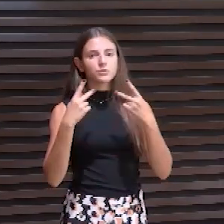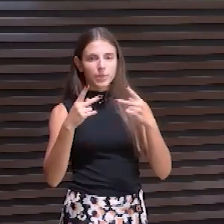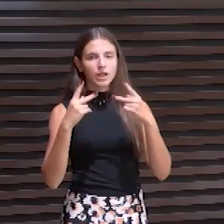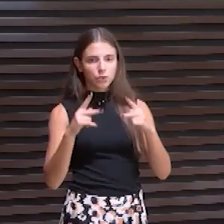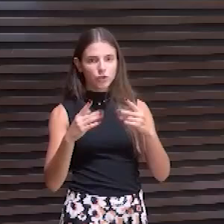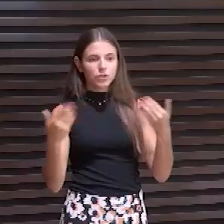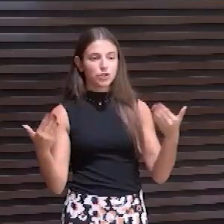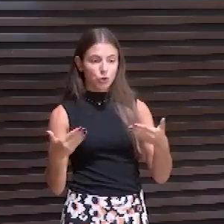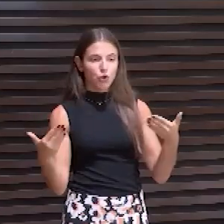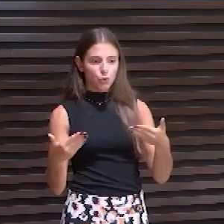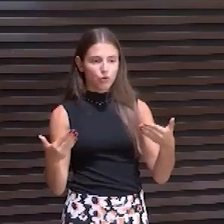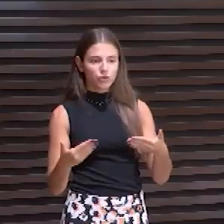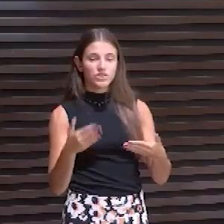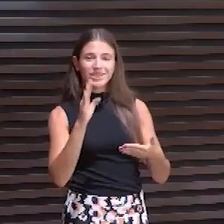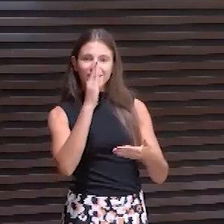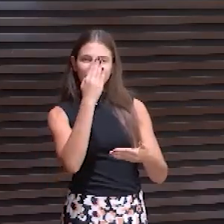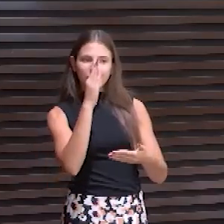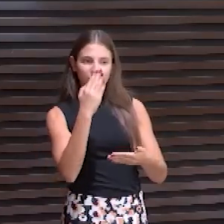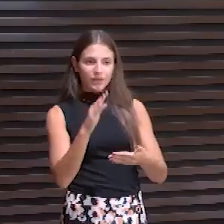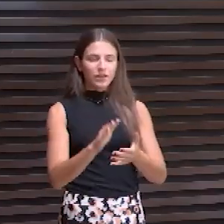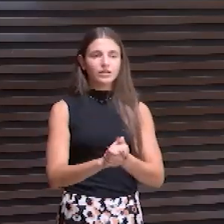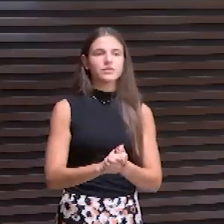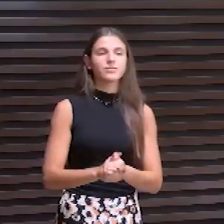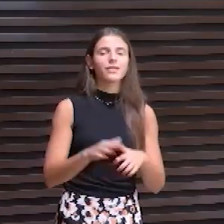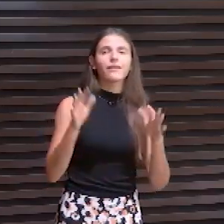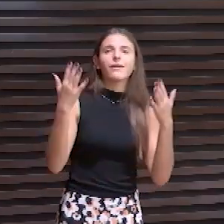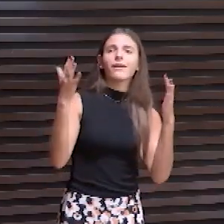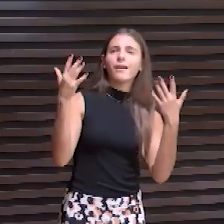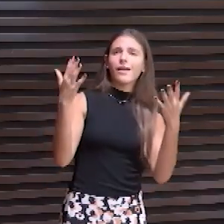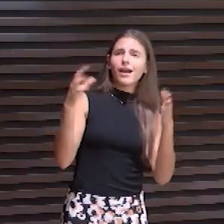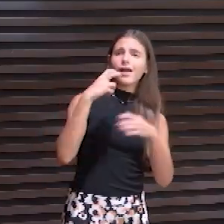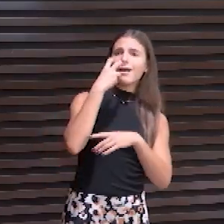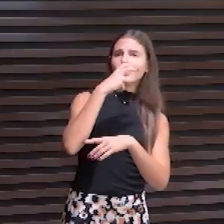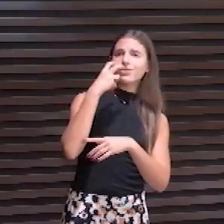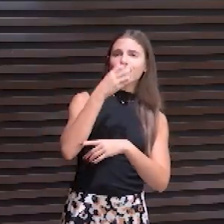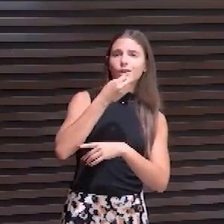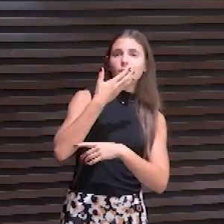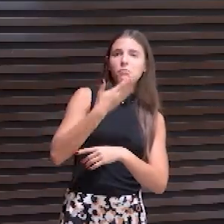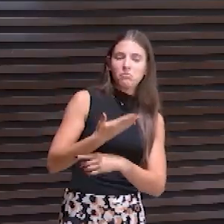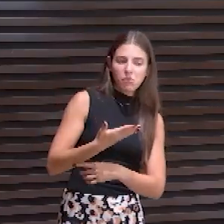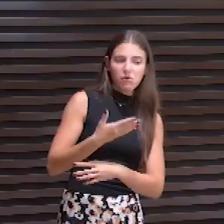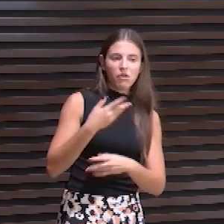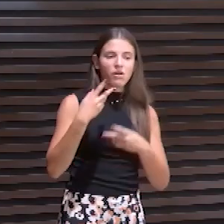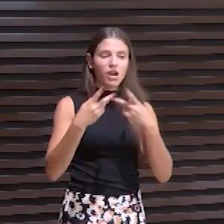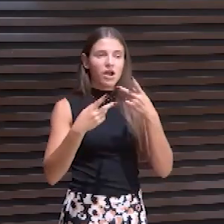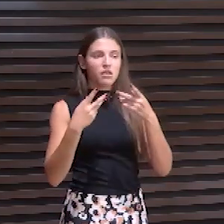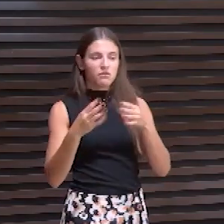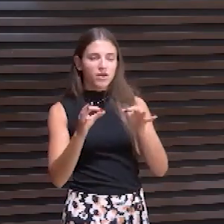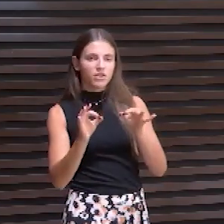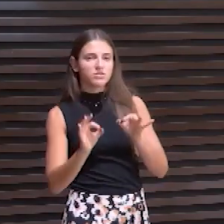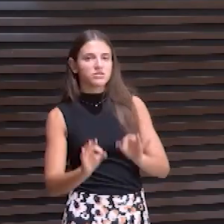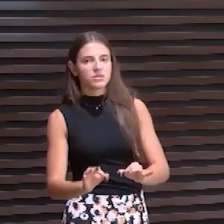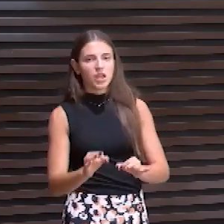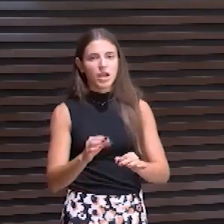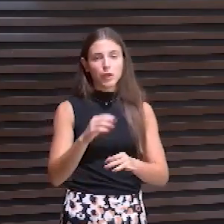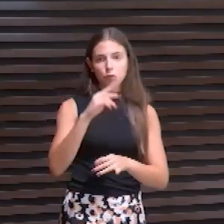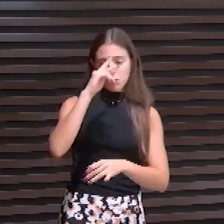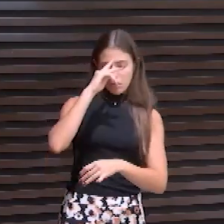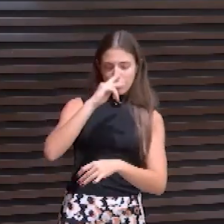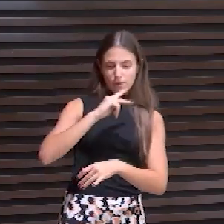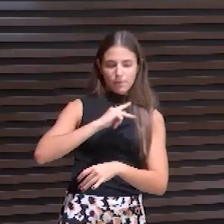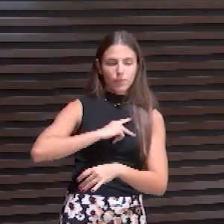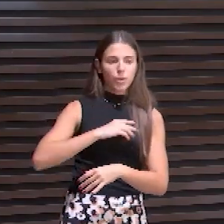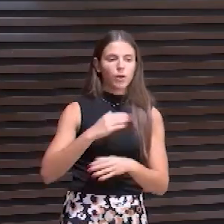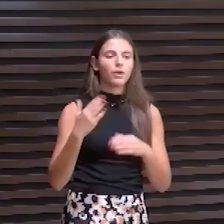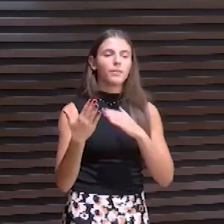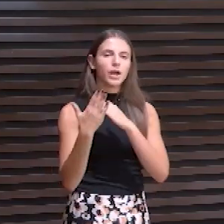Onde as pessoas aplaudem a boa oratória, a pregação de autoajuda e as coisas que eles falam, mas